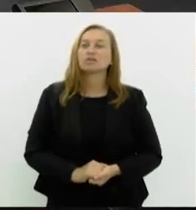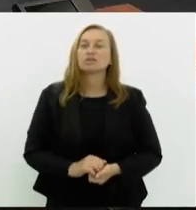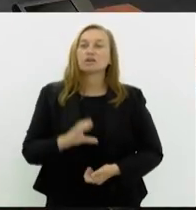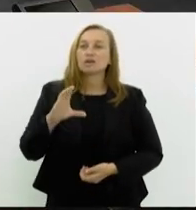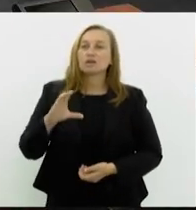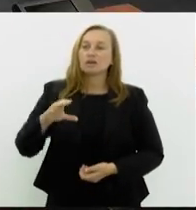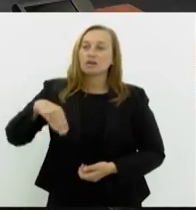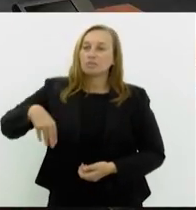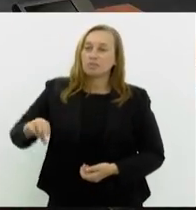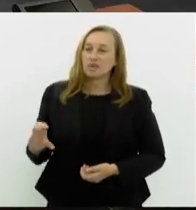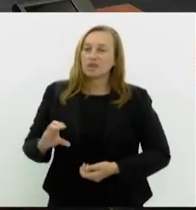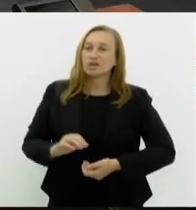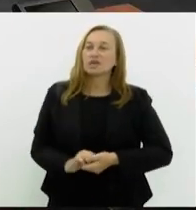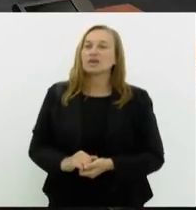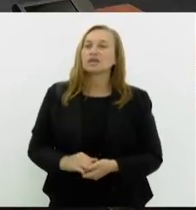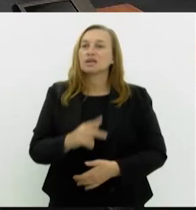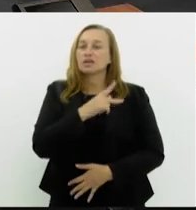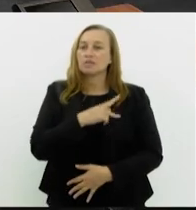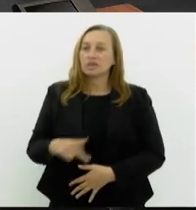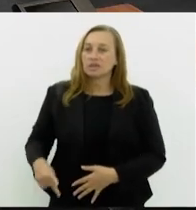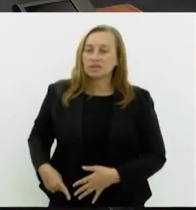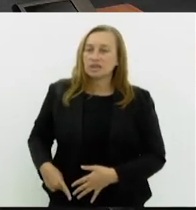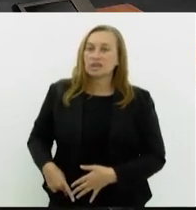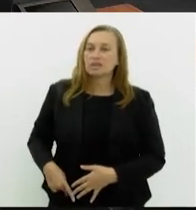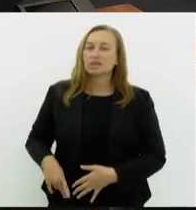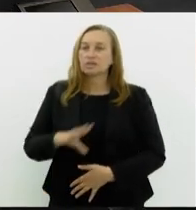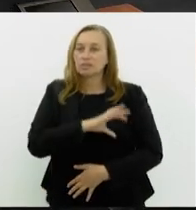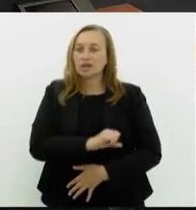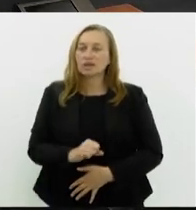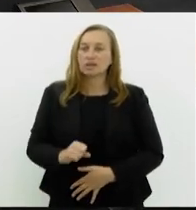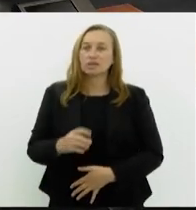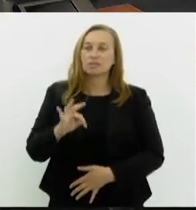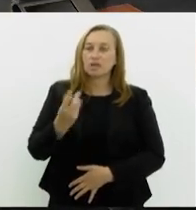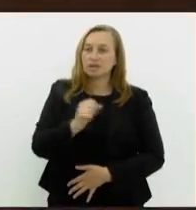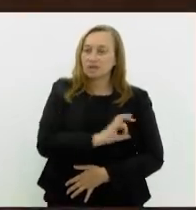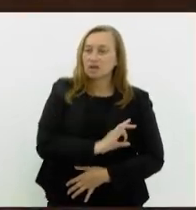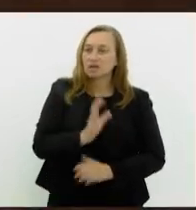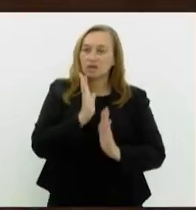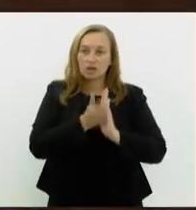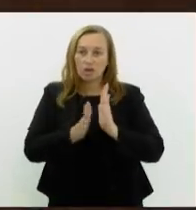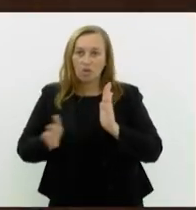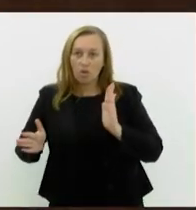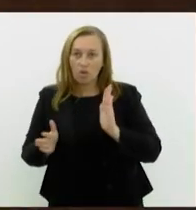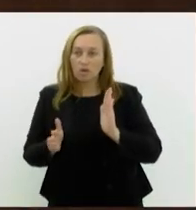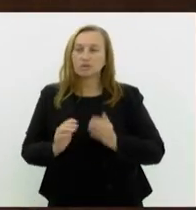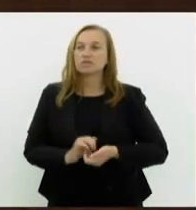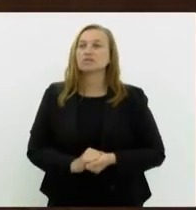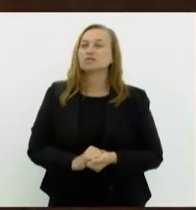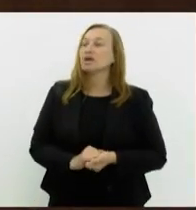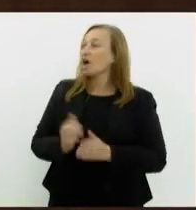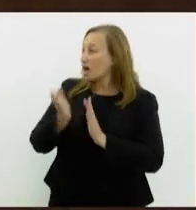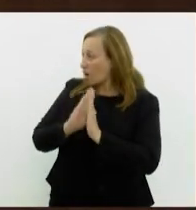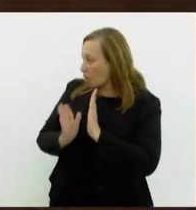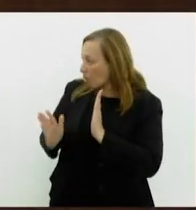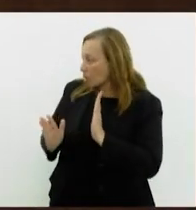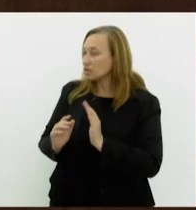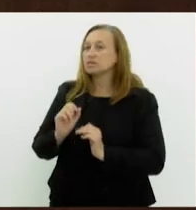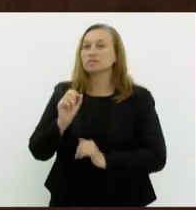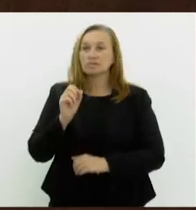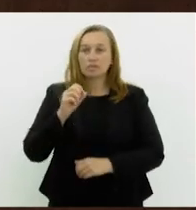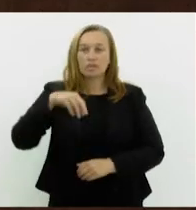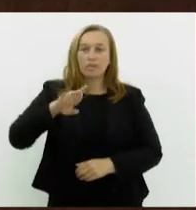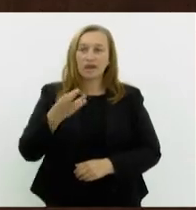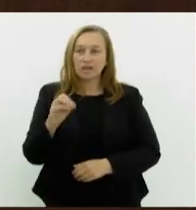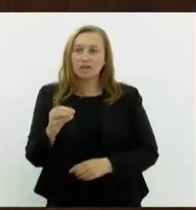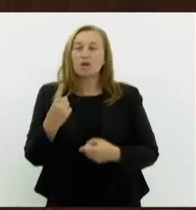Carlos Mink. Querida presidenta Marta Rocha, era uma questão de ordem, a Vossa Excelência é o senador Marquinho também. É